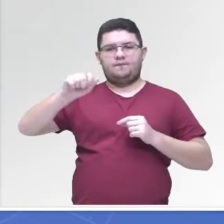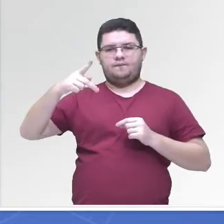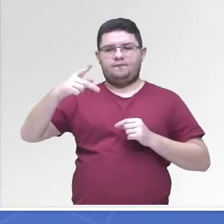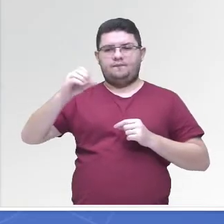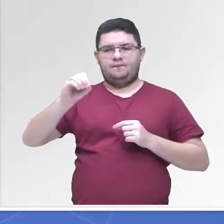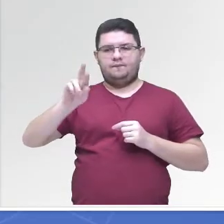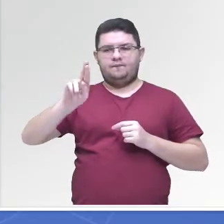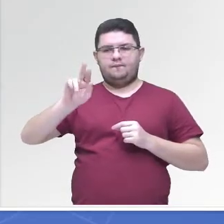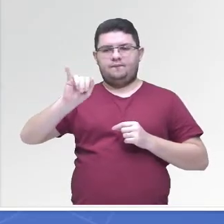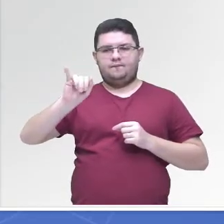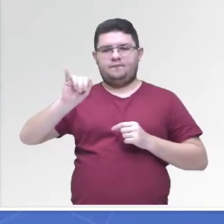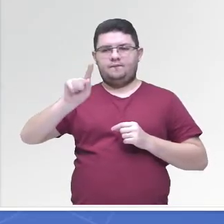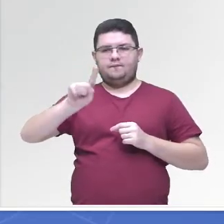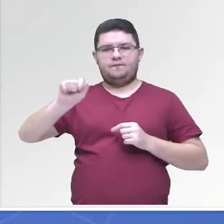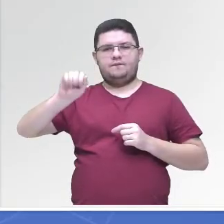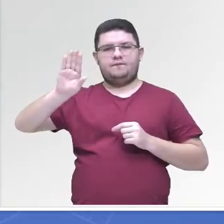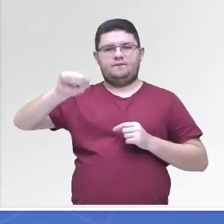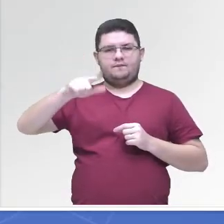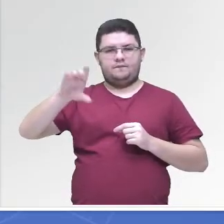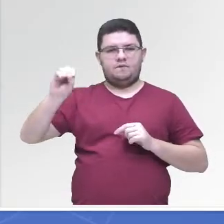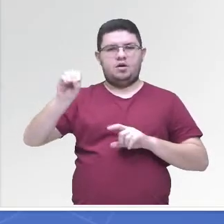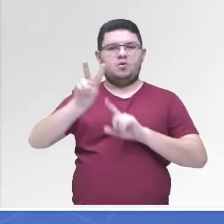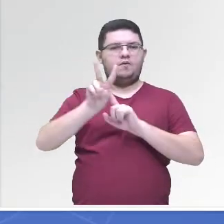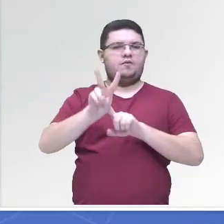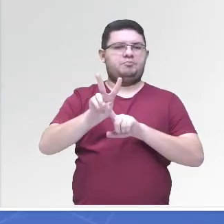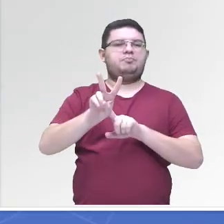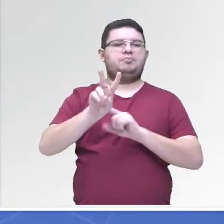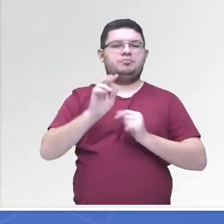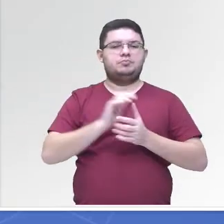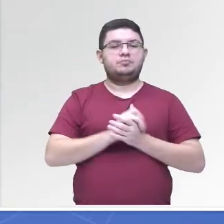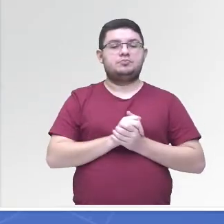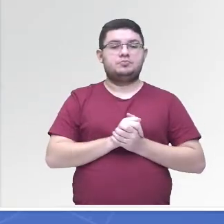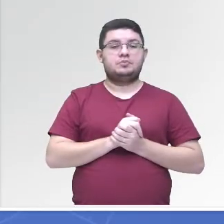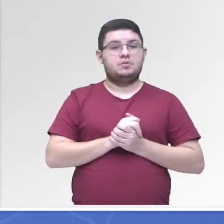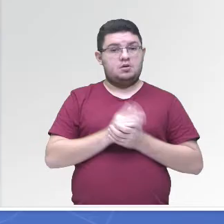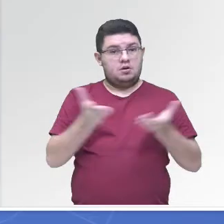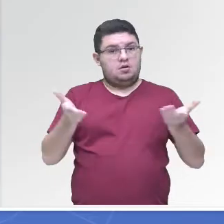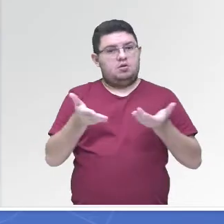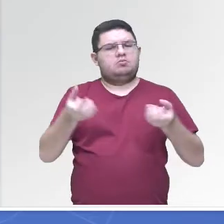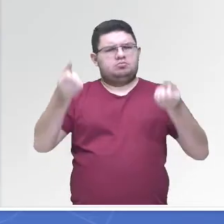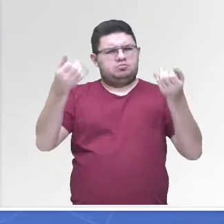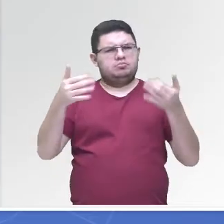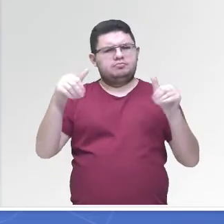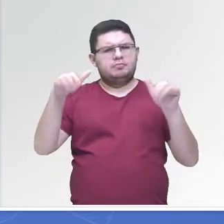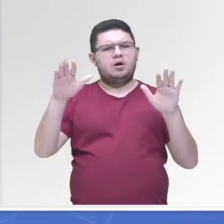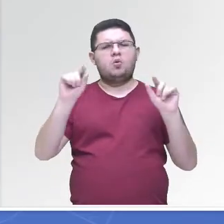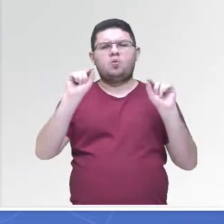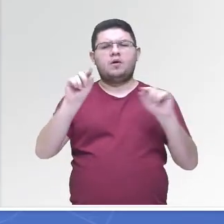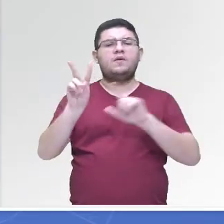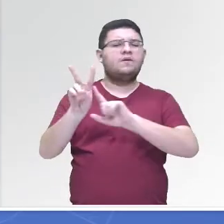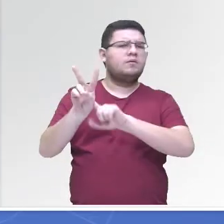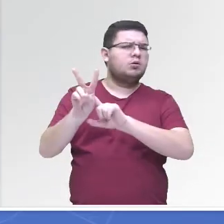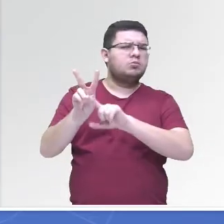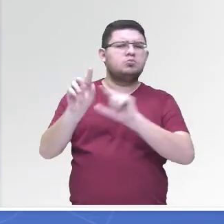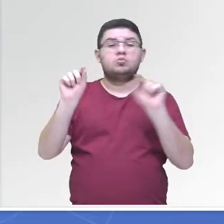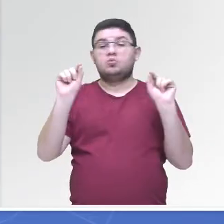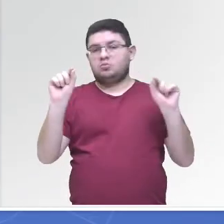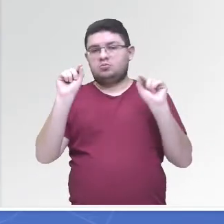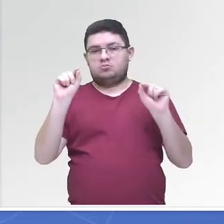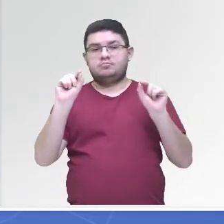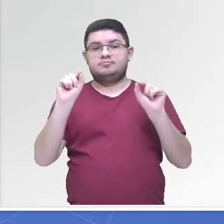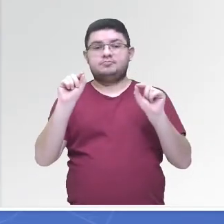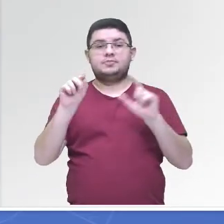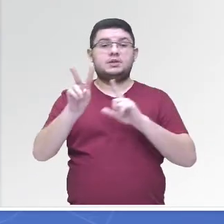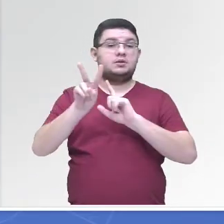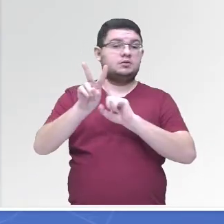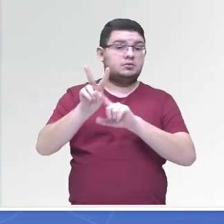eu vou colocar uma informaçãozinha a mais aqui da vaporização, tá? Ela pode acontecer